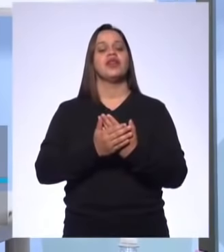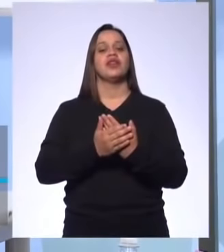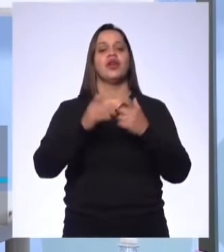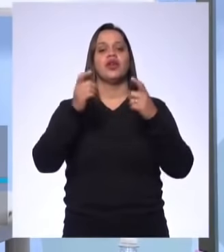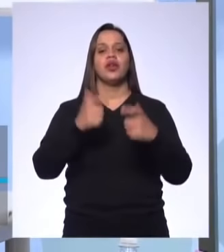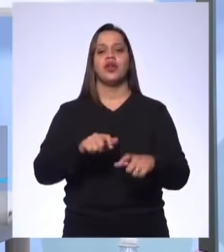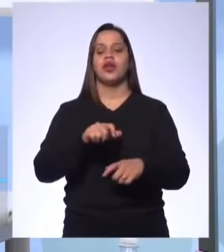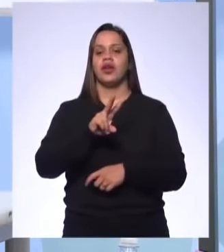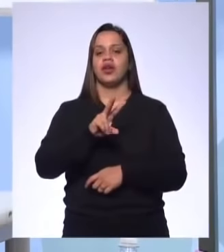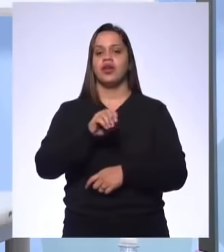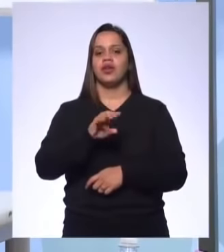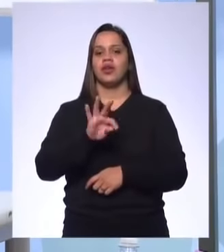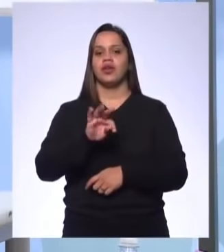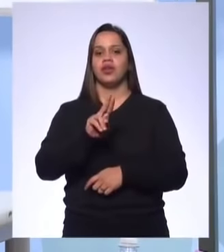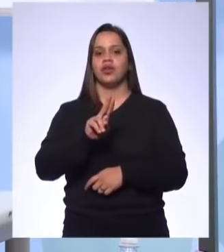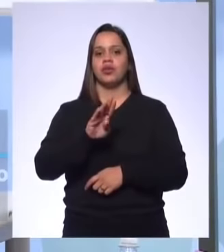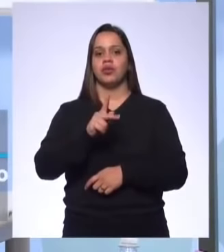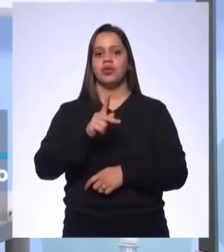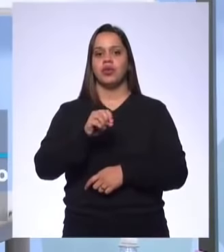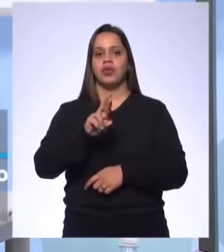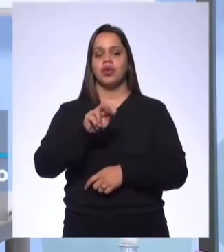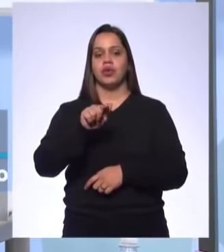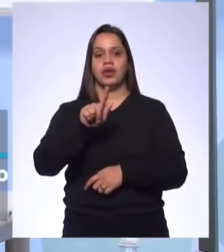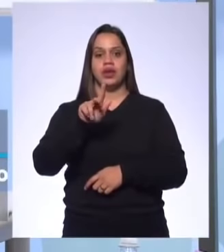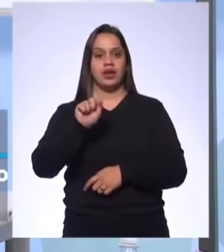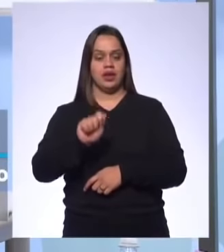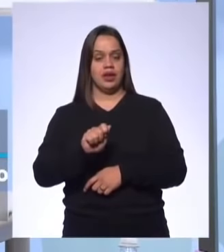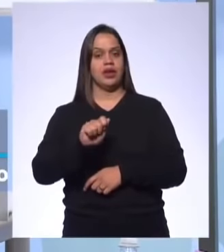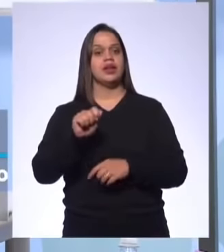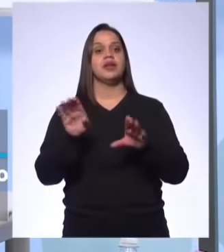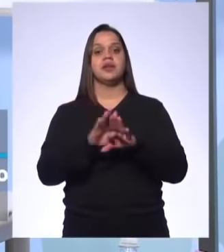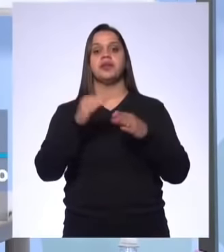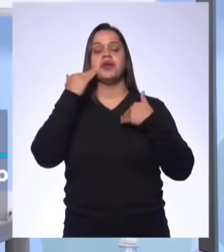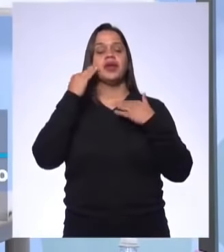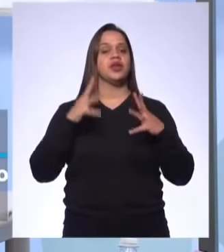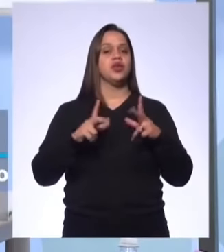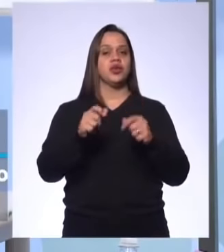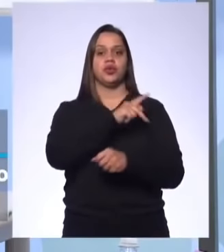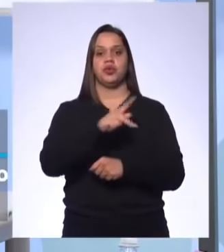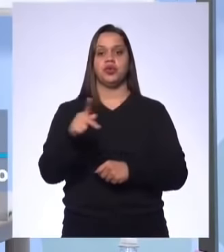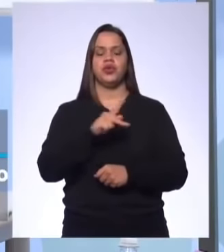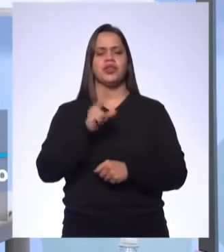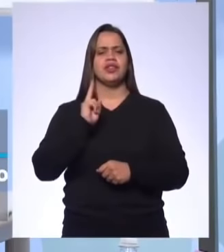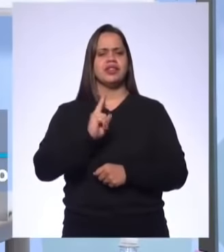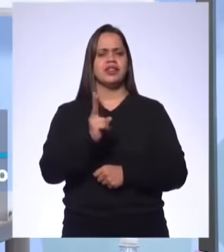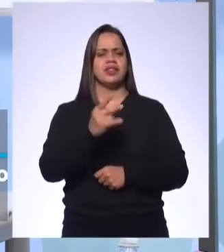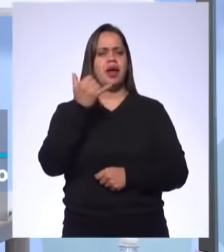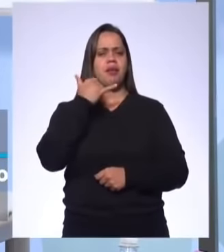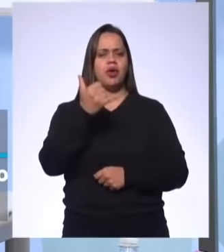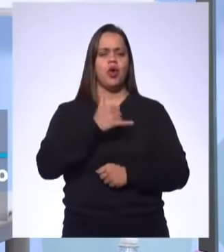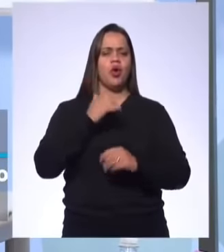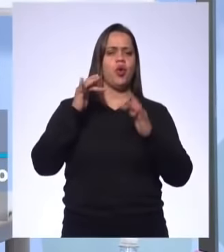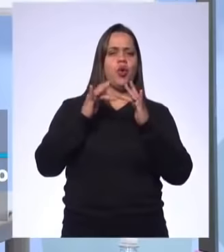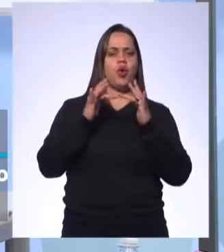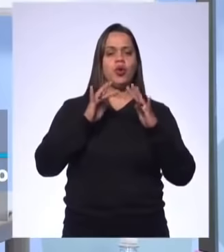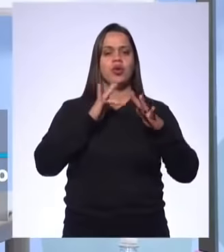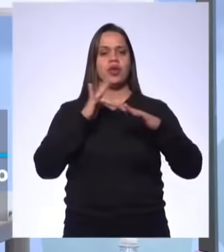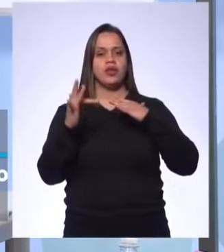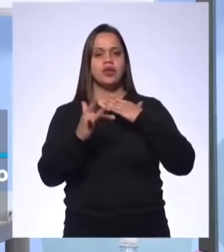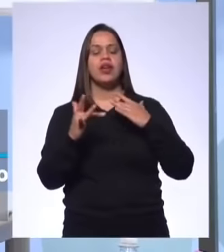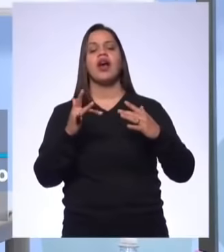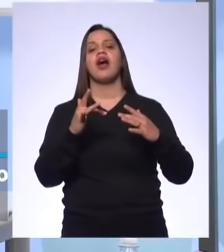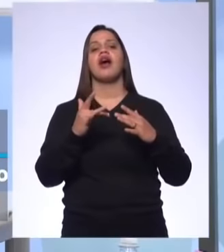uma ótima ideia para esta aula. Quero agradecer a todos os professores que sempre entram em contato comigo, me dando